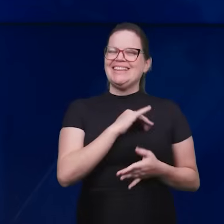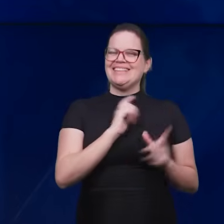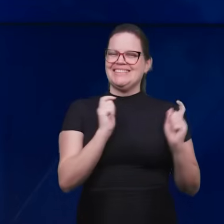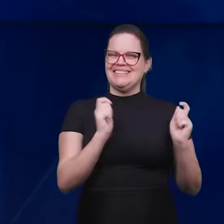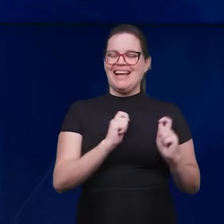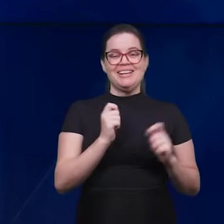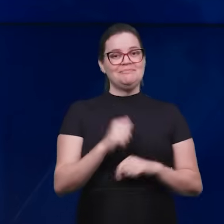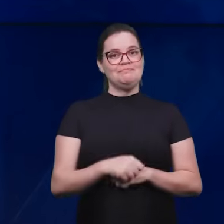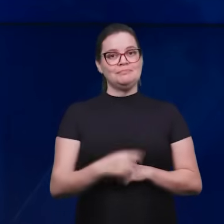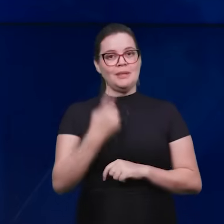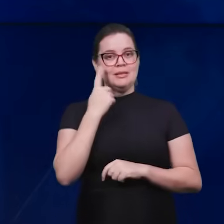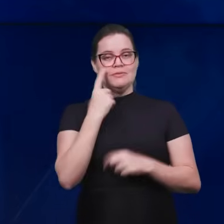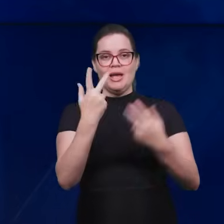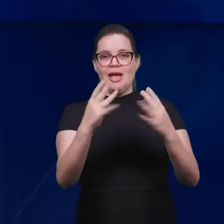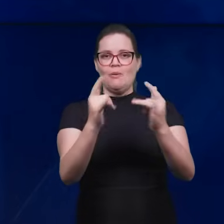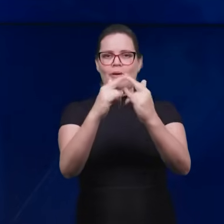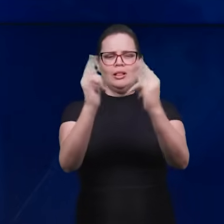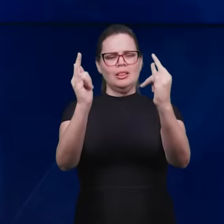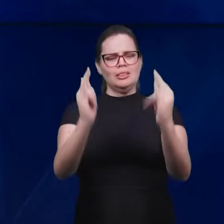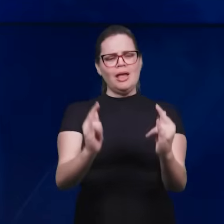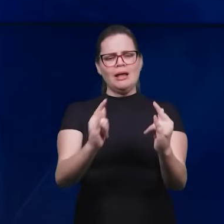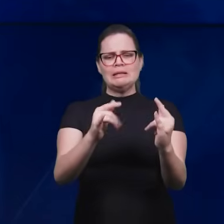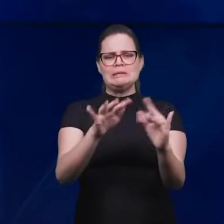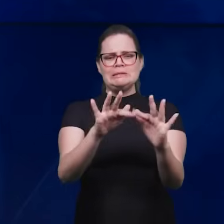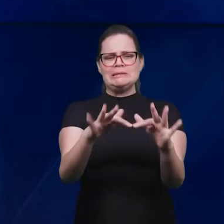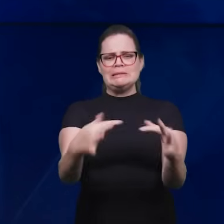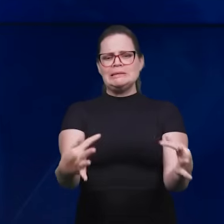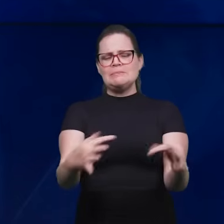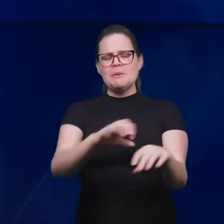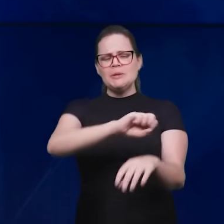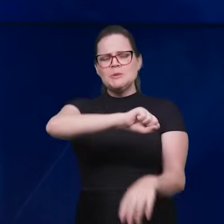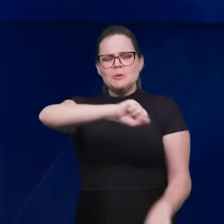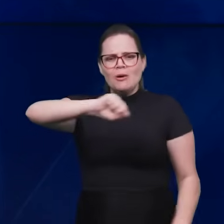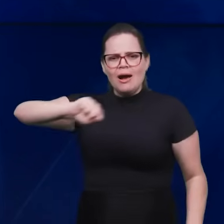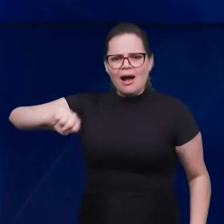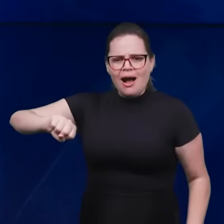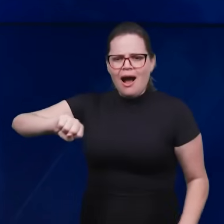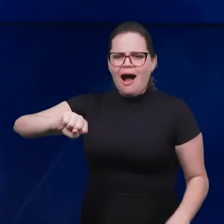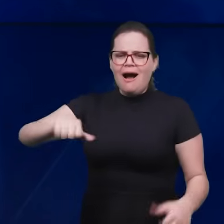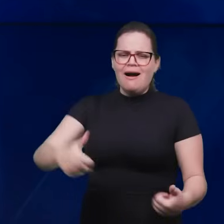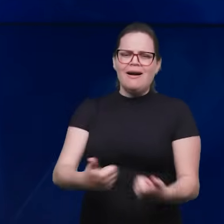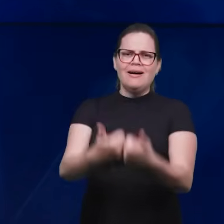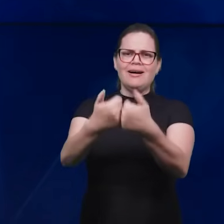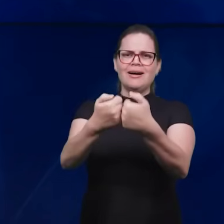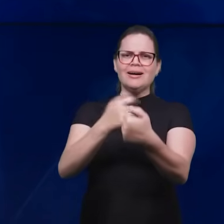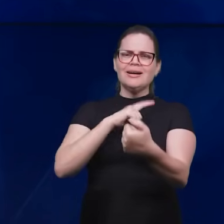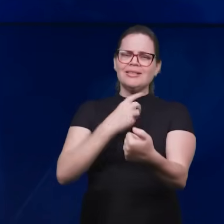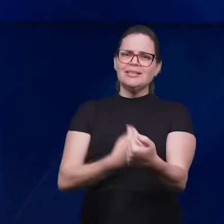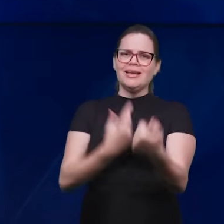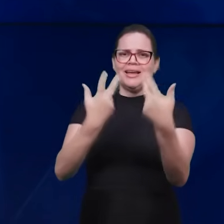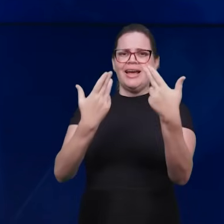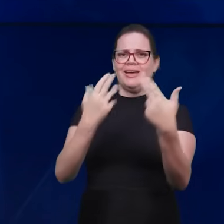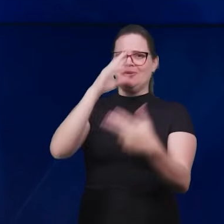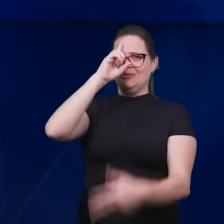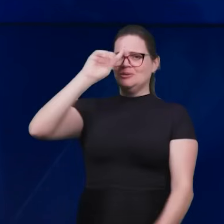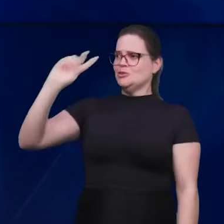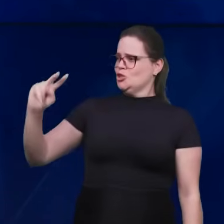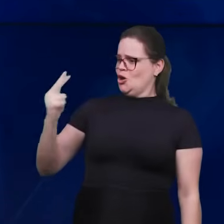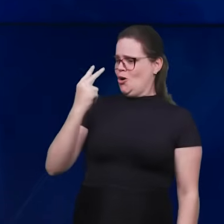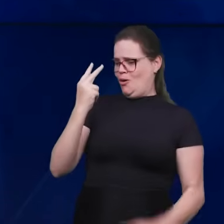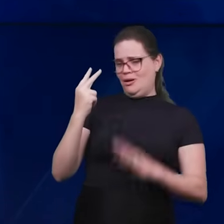uma tenda que se transformou em templo. É o que Deus quer fazer em cada um de nós, que possamos